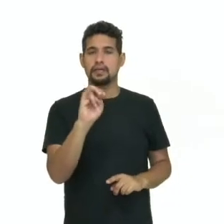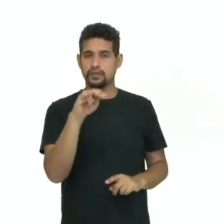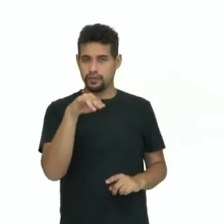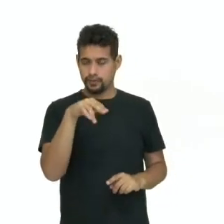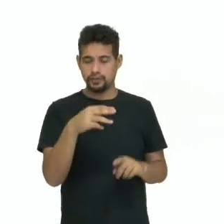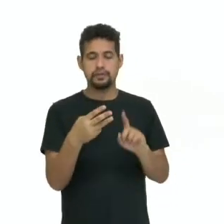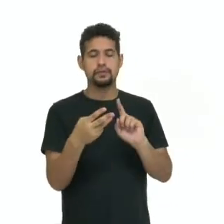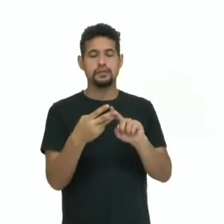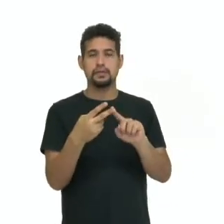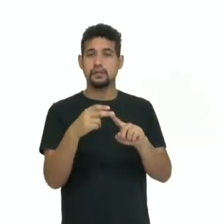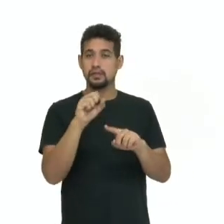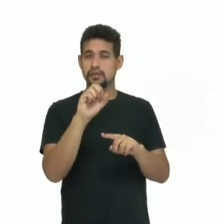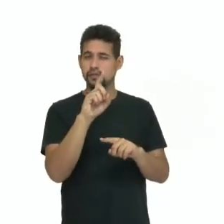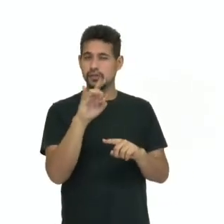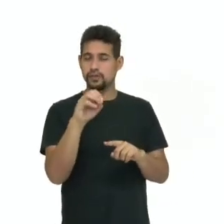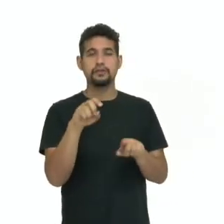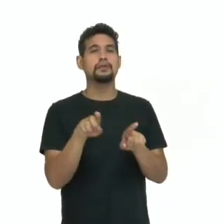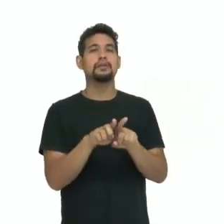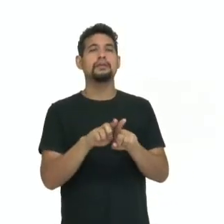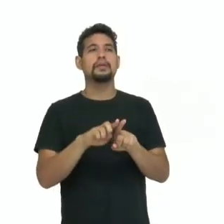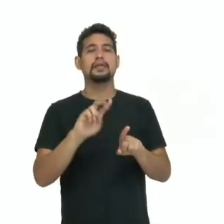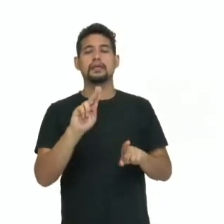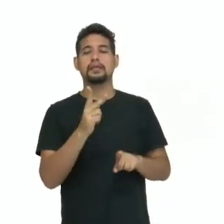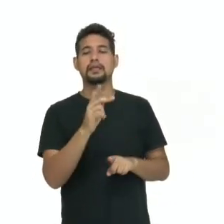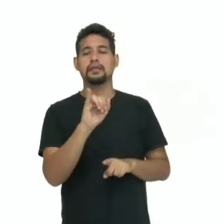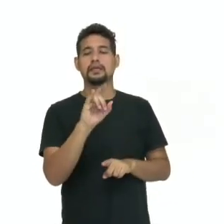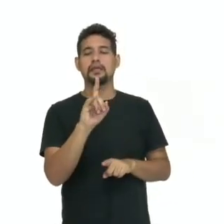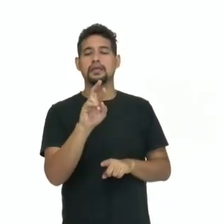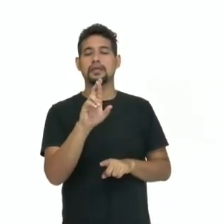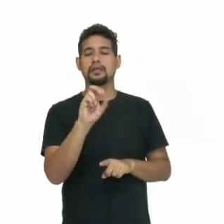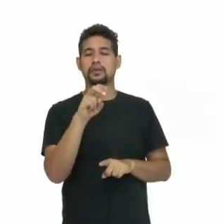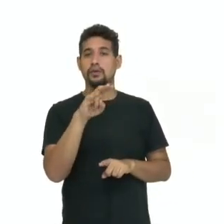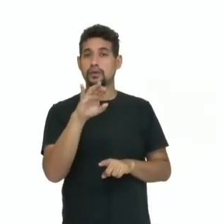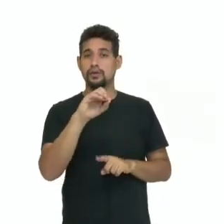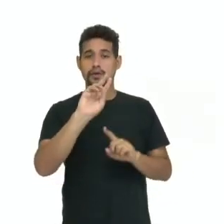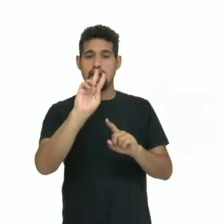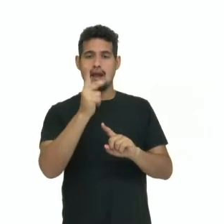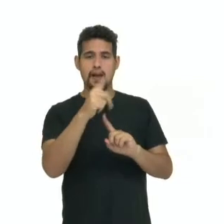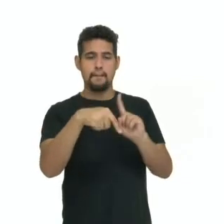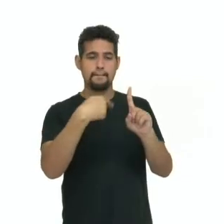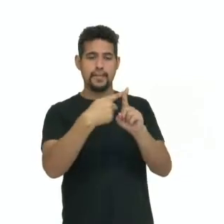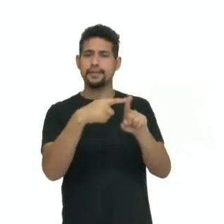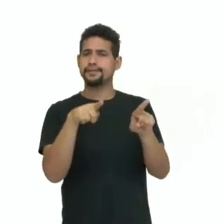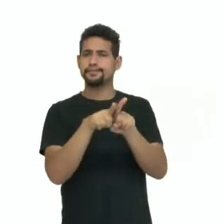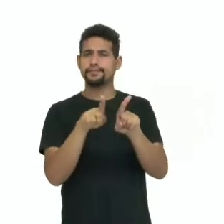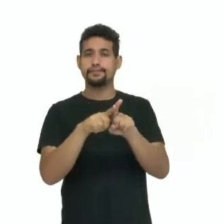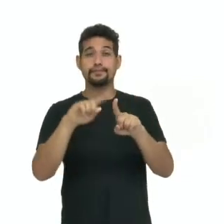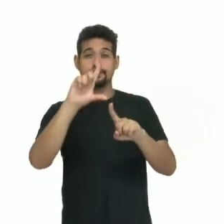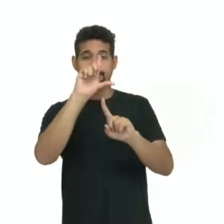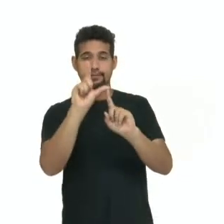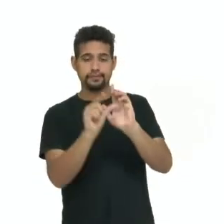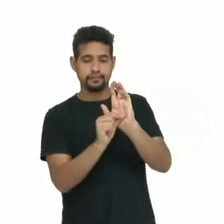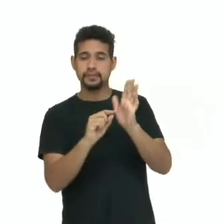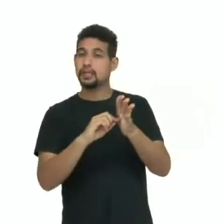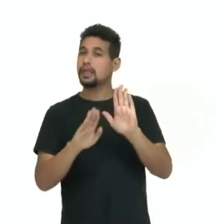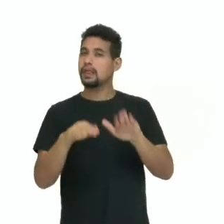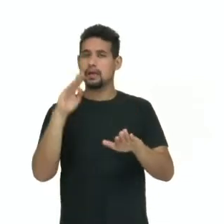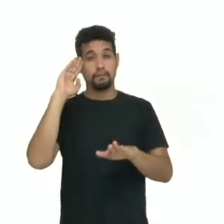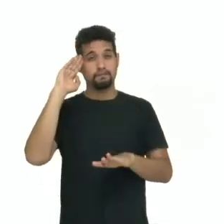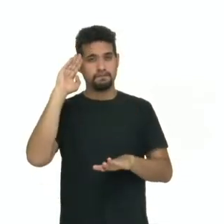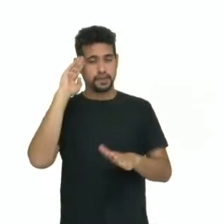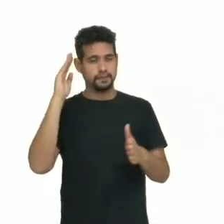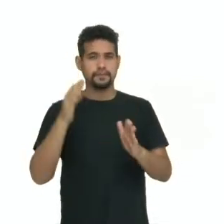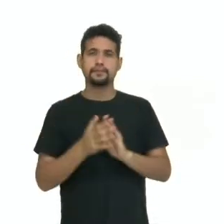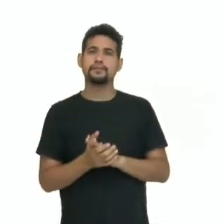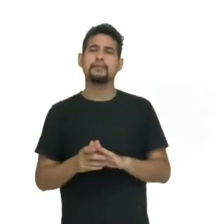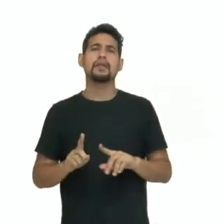sódio, Na+, e do hidrônio, H+. O H+ é quem sofre a redução de acordo com a prioridade de descarga.